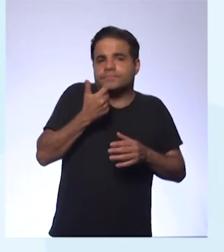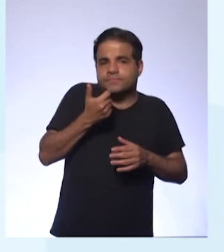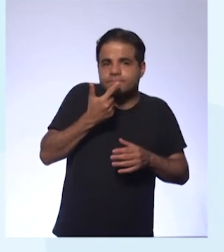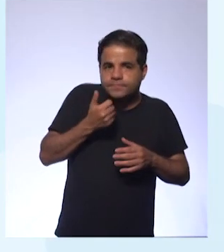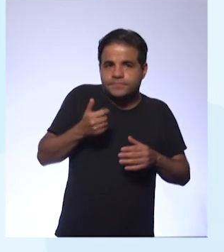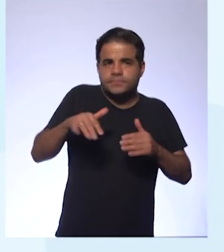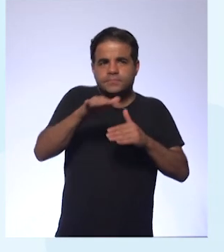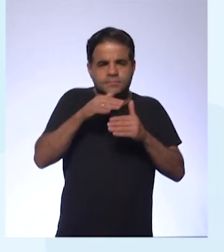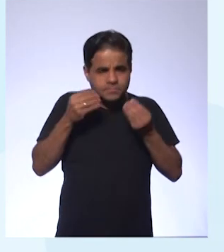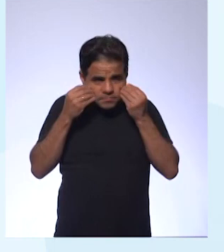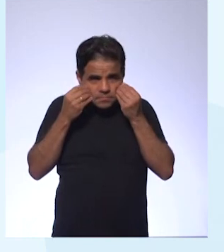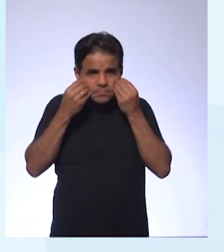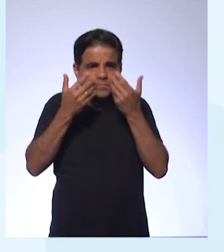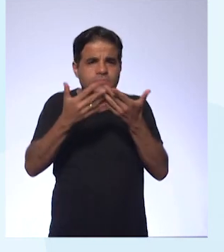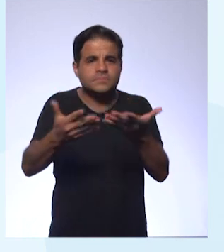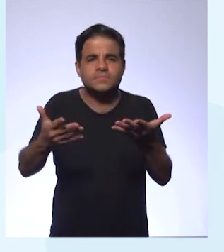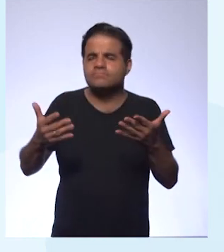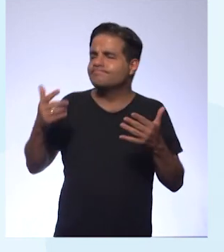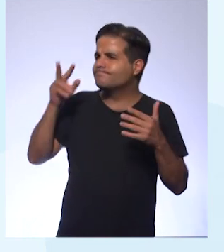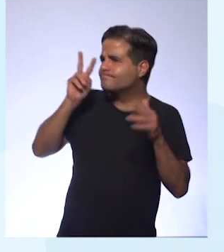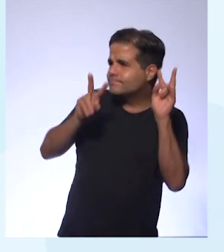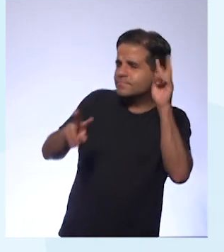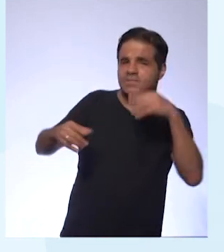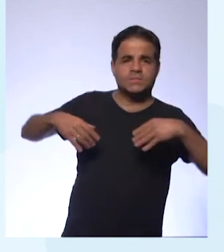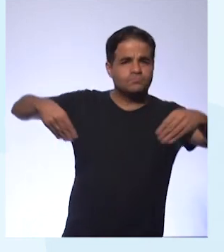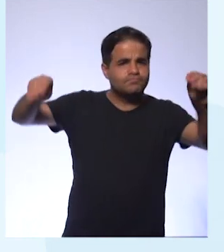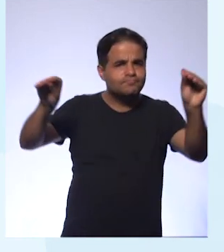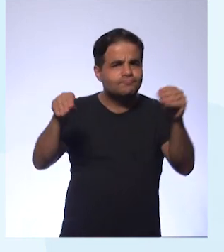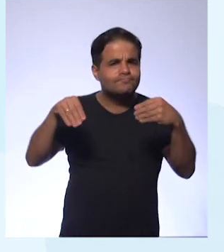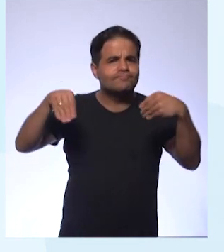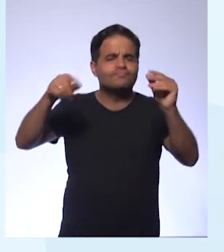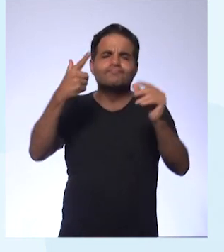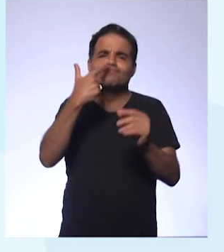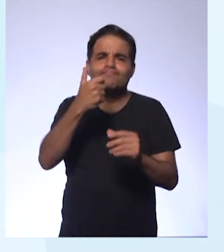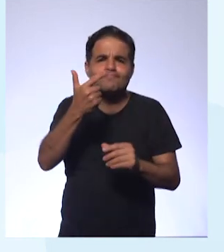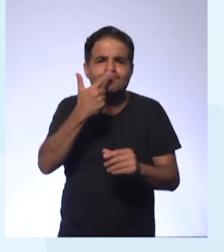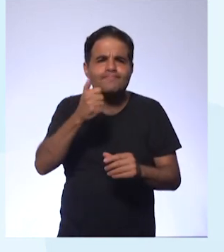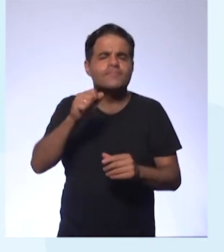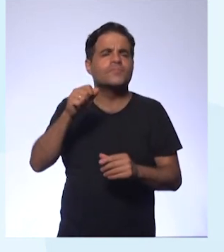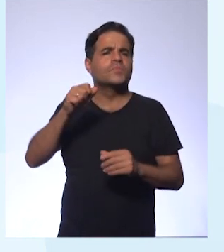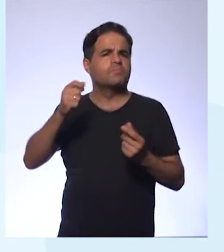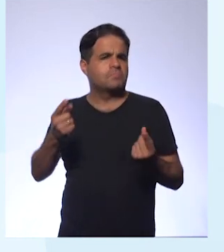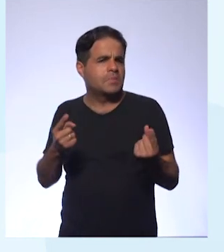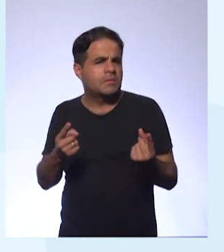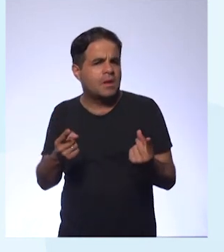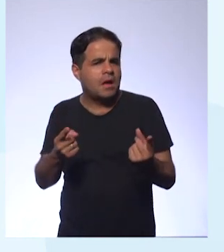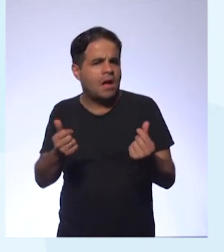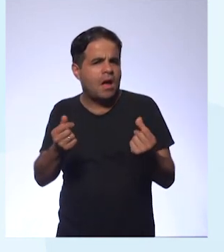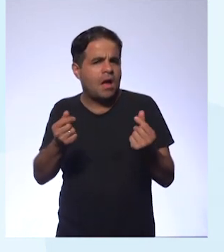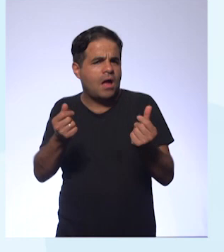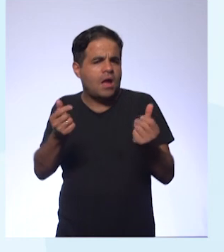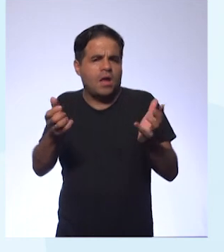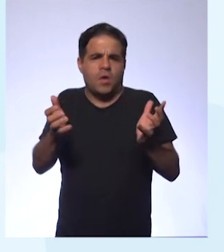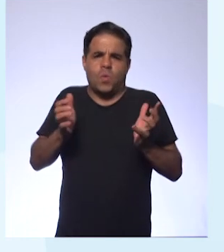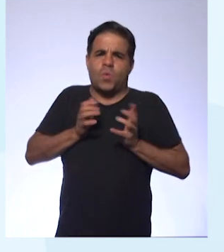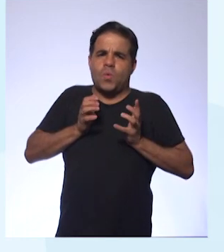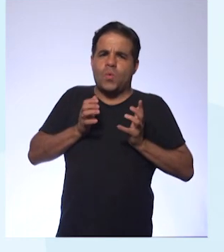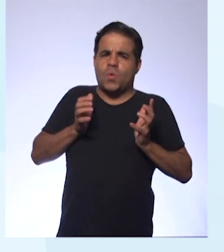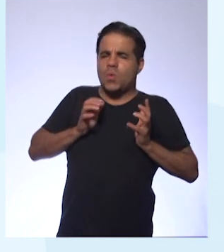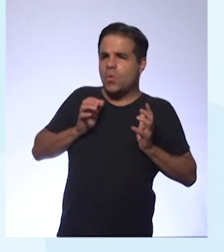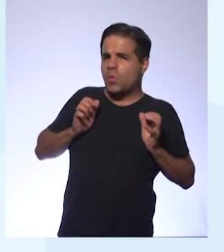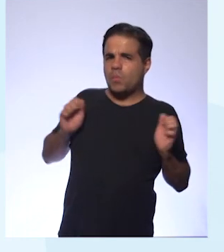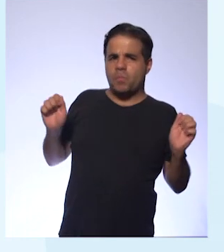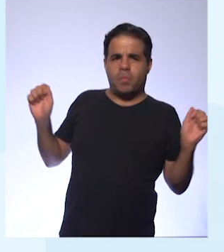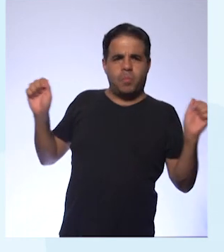à nobreza, que remetem aí a algo rico, nobre, mas não